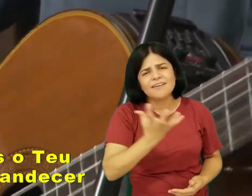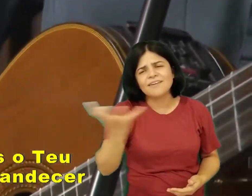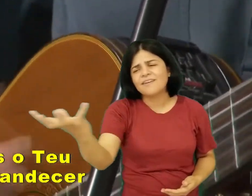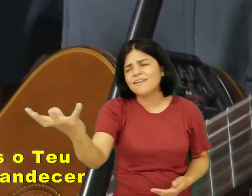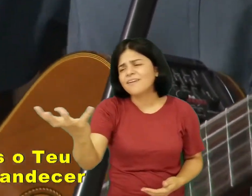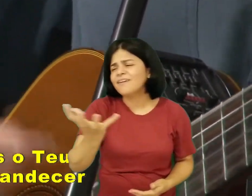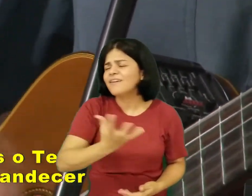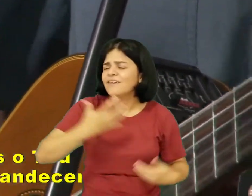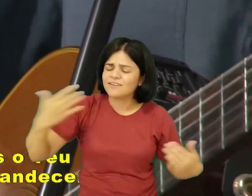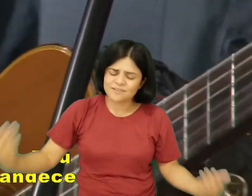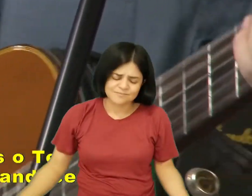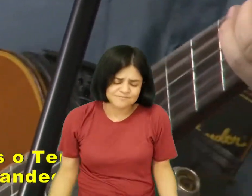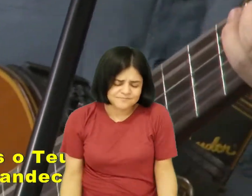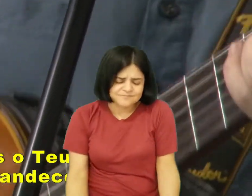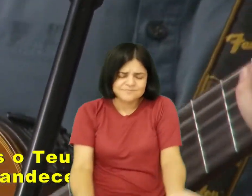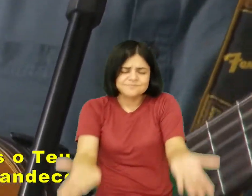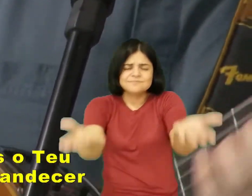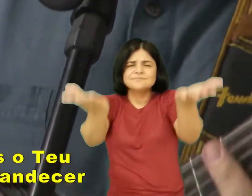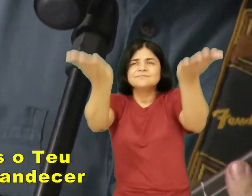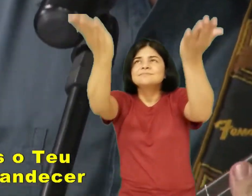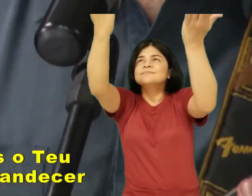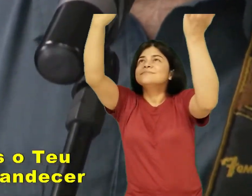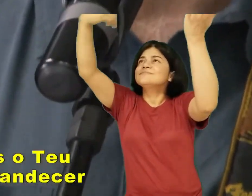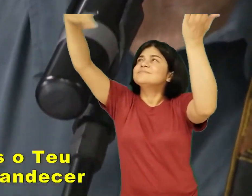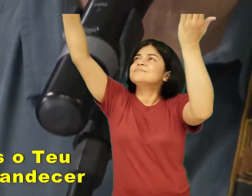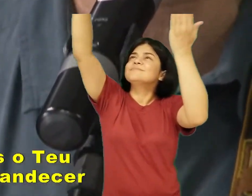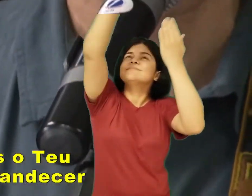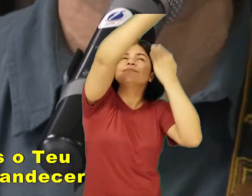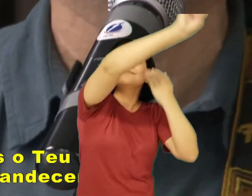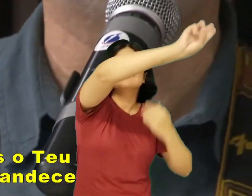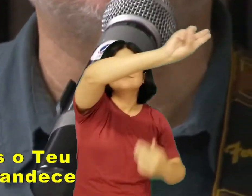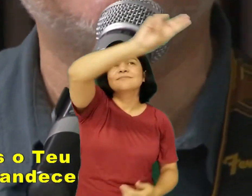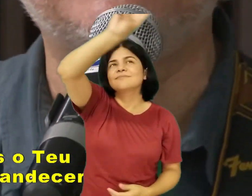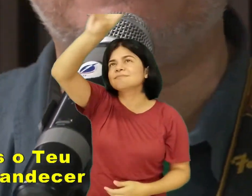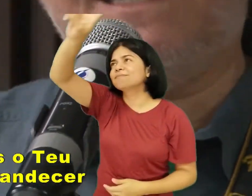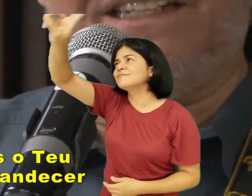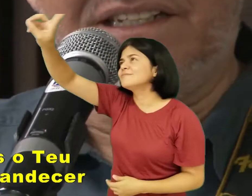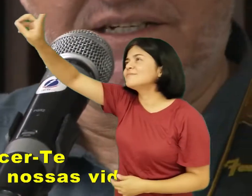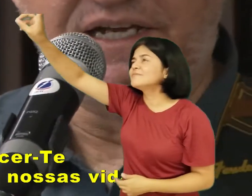queremos o teu nome engrandecer